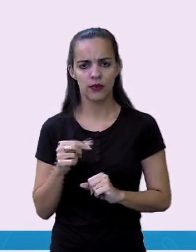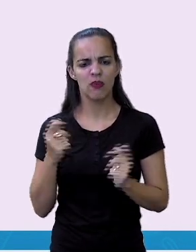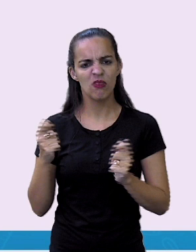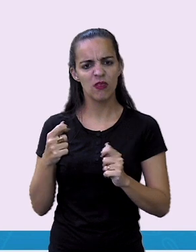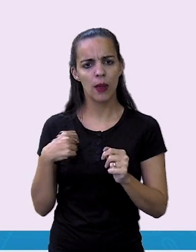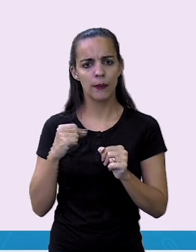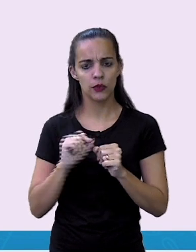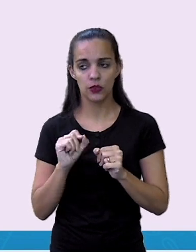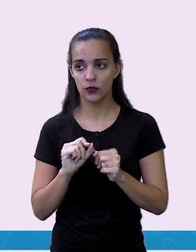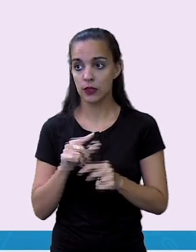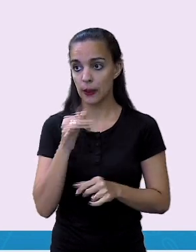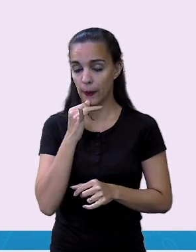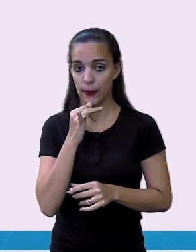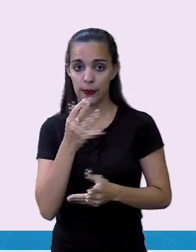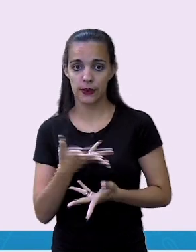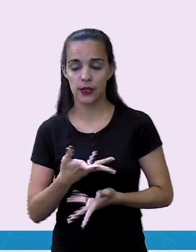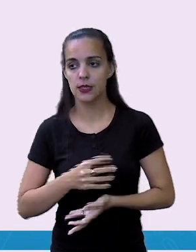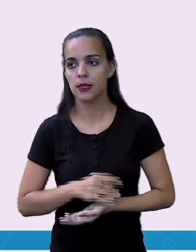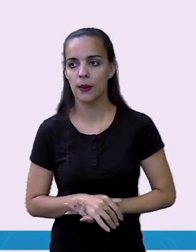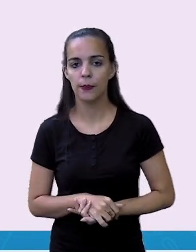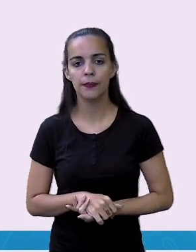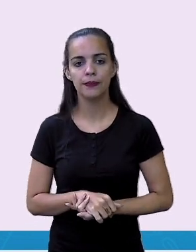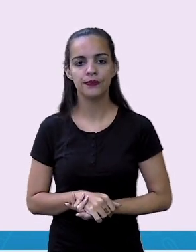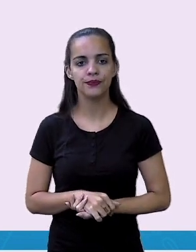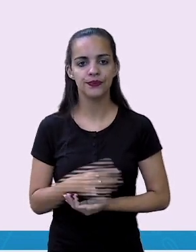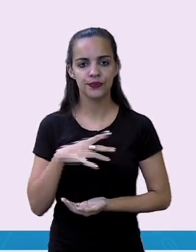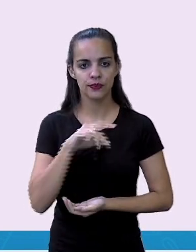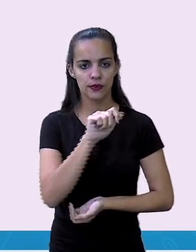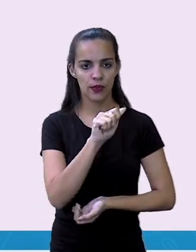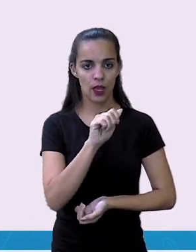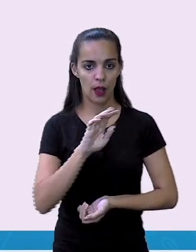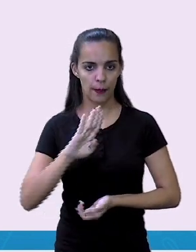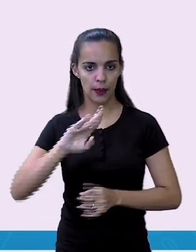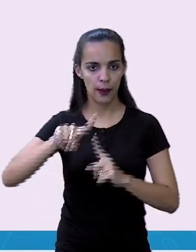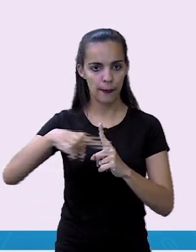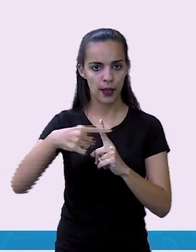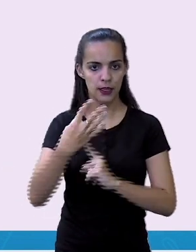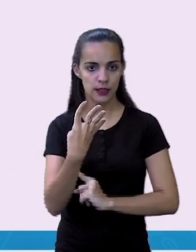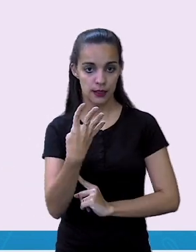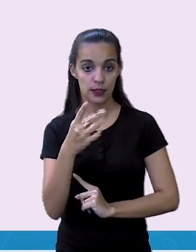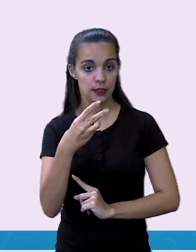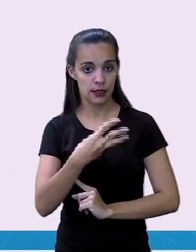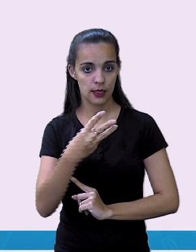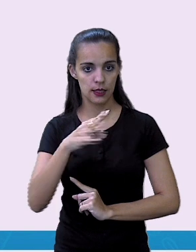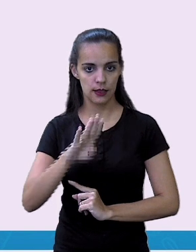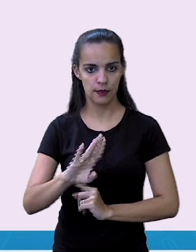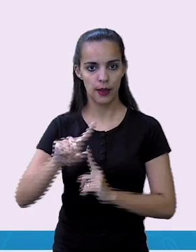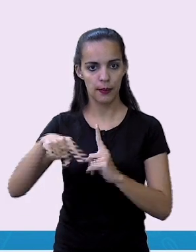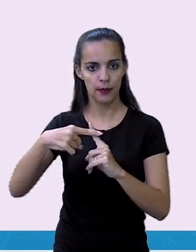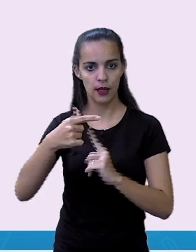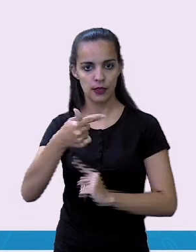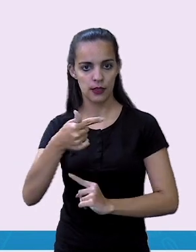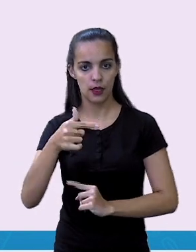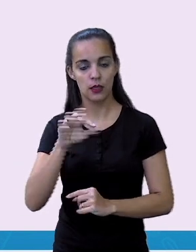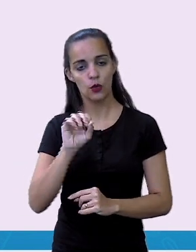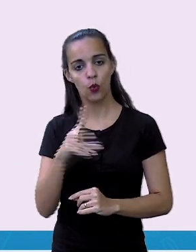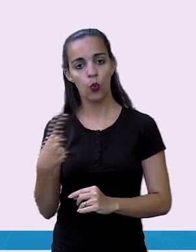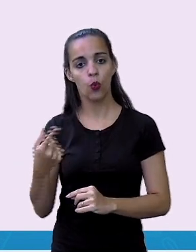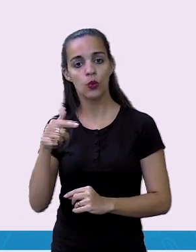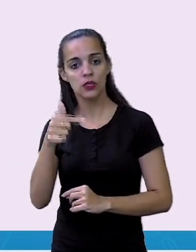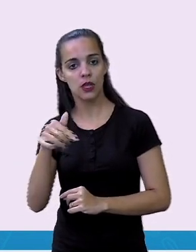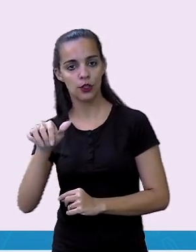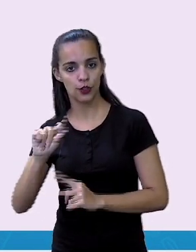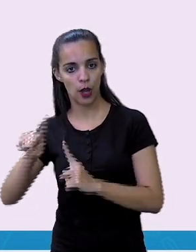posso agrupar. Neste caso, eu vou agrupar de 2 em 2. Então, nós vamos ter